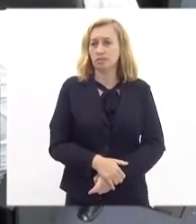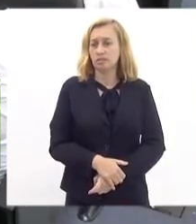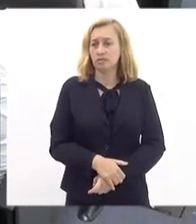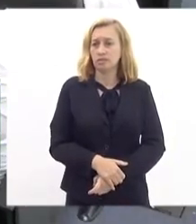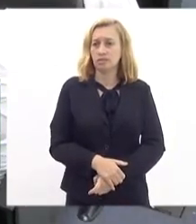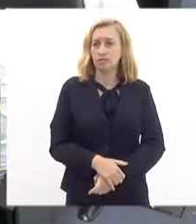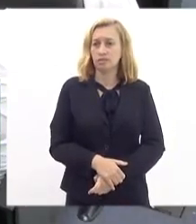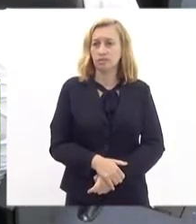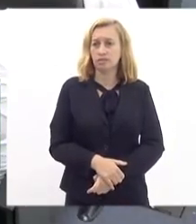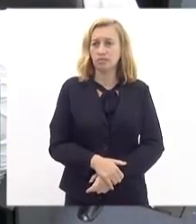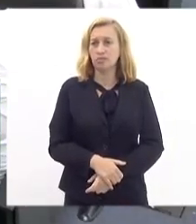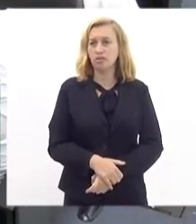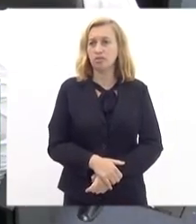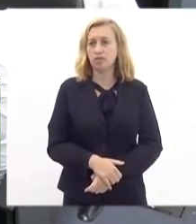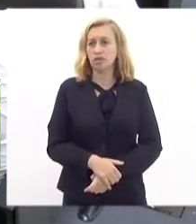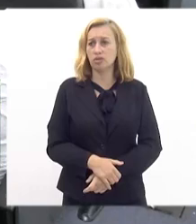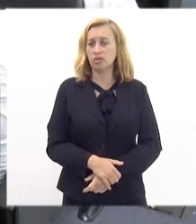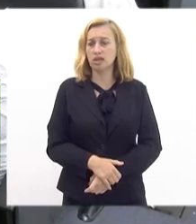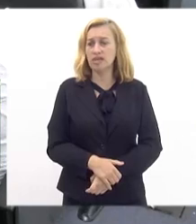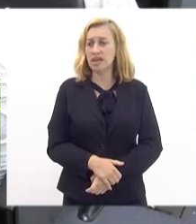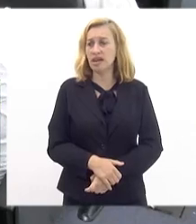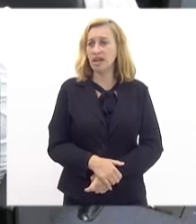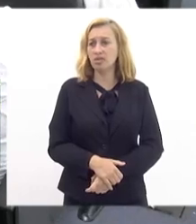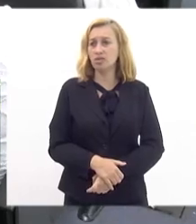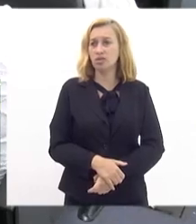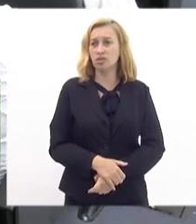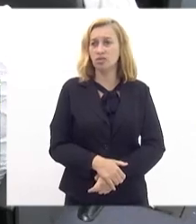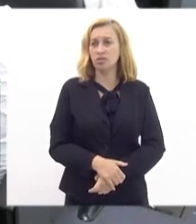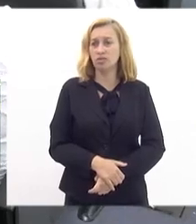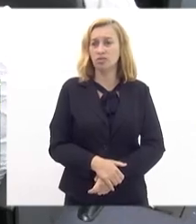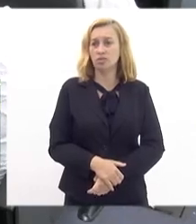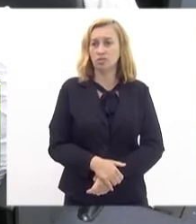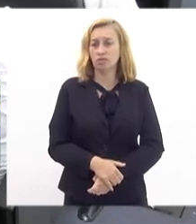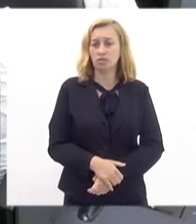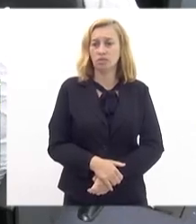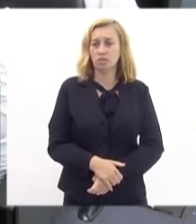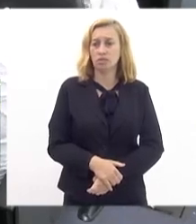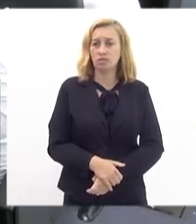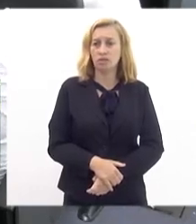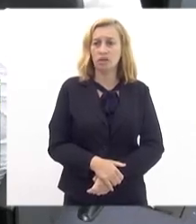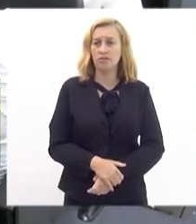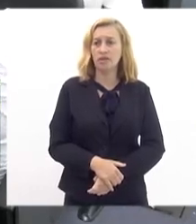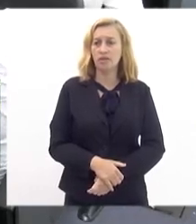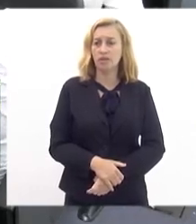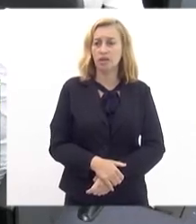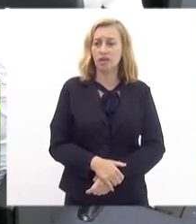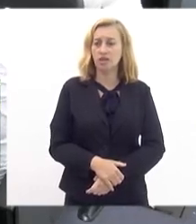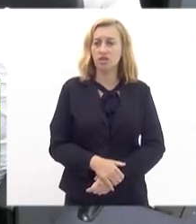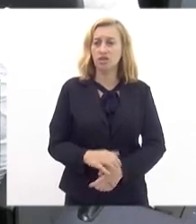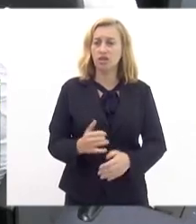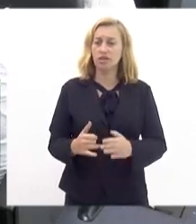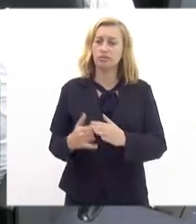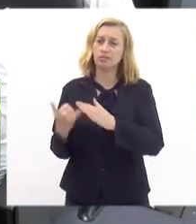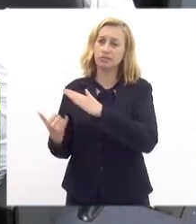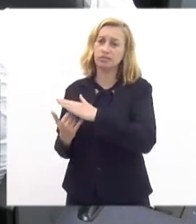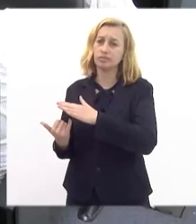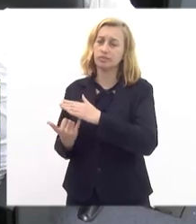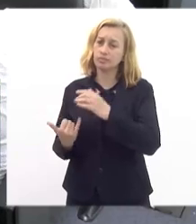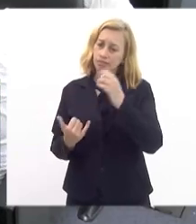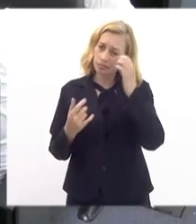e agora Nicole Nicole Figueira de Oliveira chefe de operações e campanhas do Instituto internacional é área